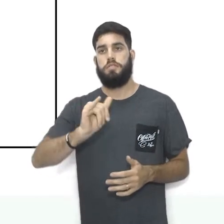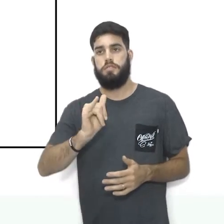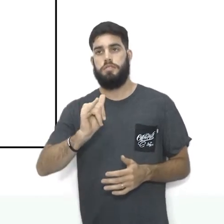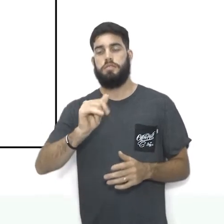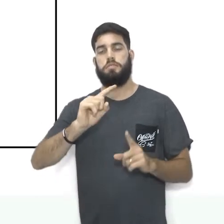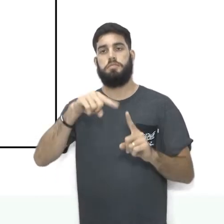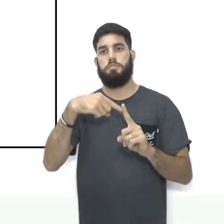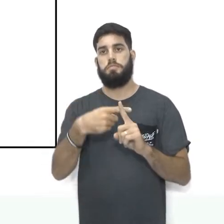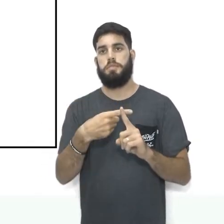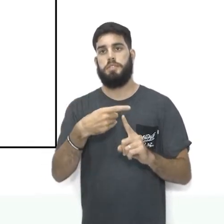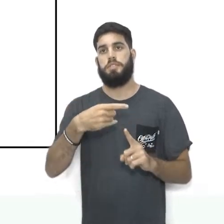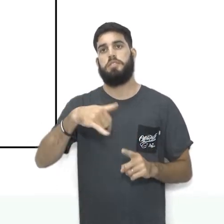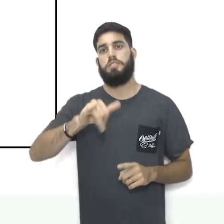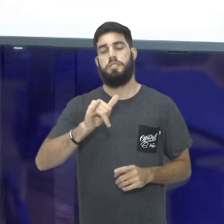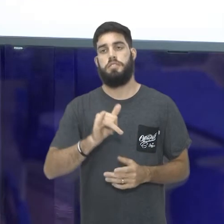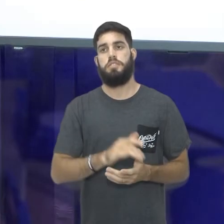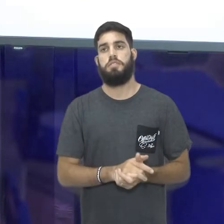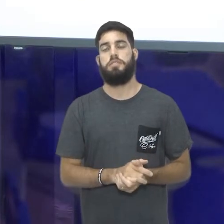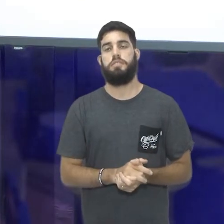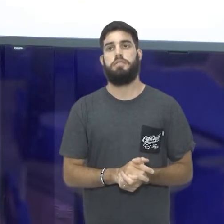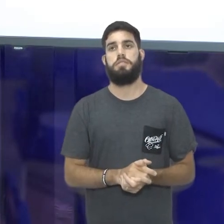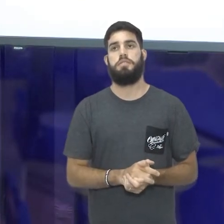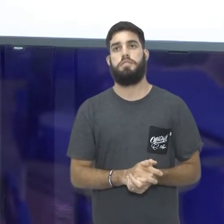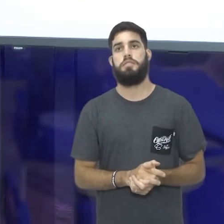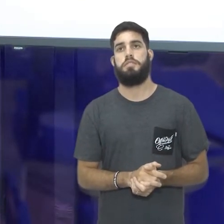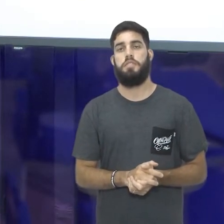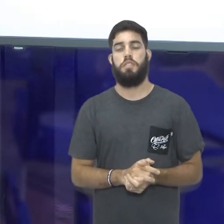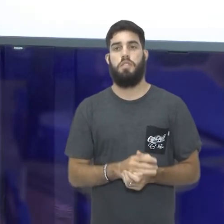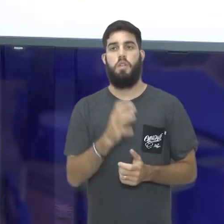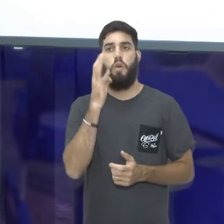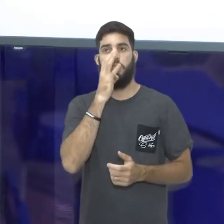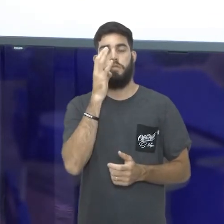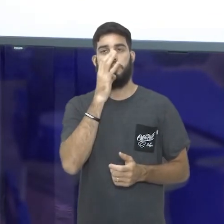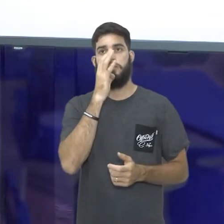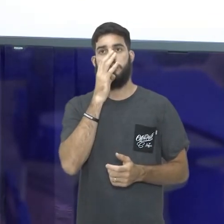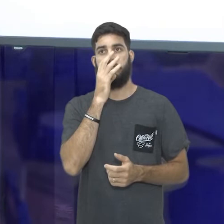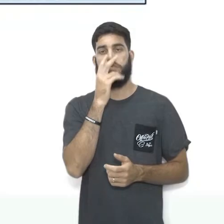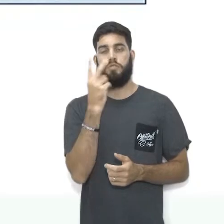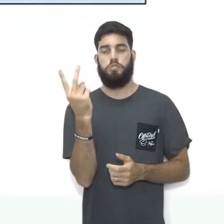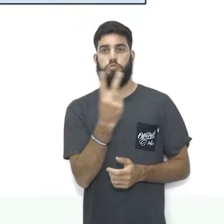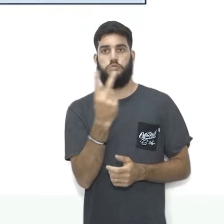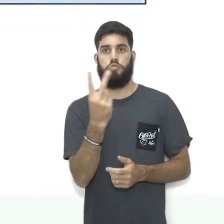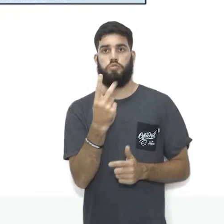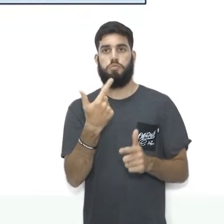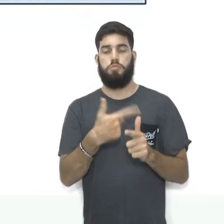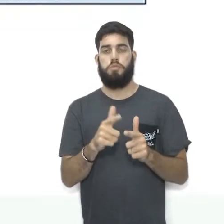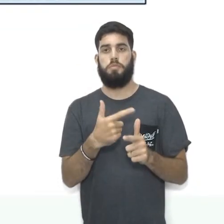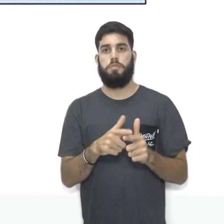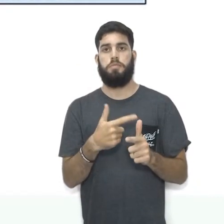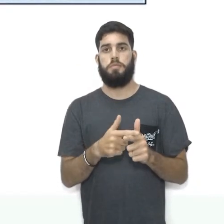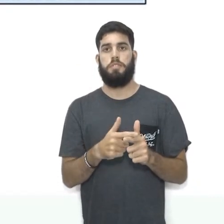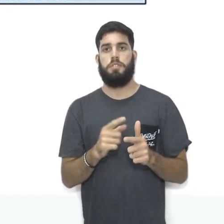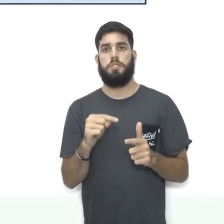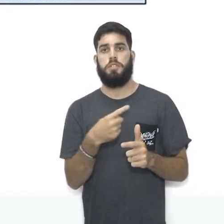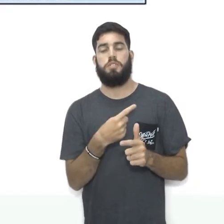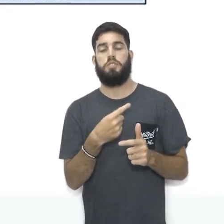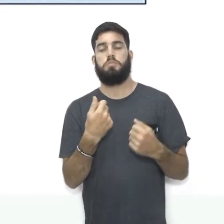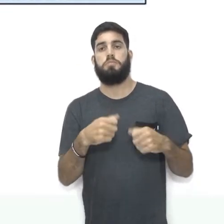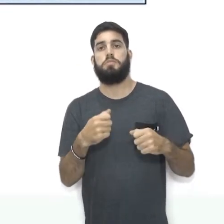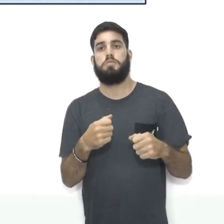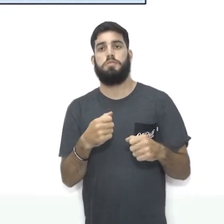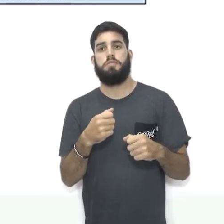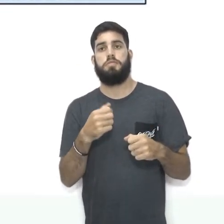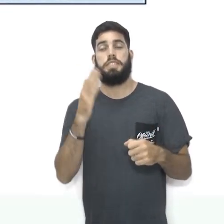dobro de y adicionado 3 a ele. Observando então aqui dois problemas, nós precisamos identificar